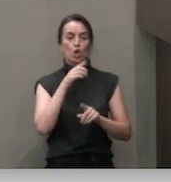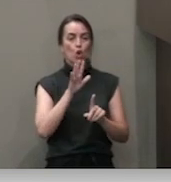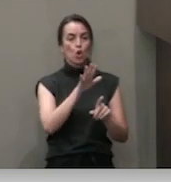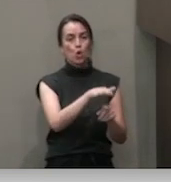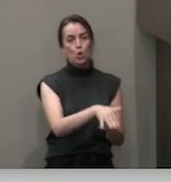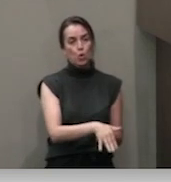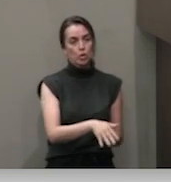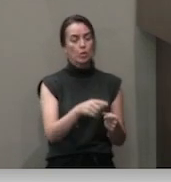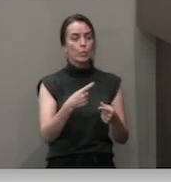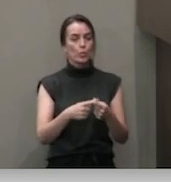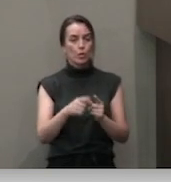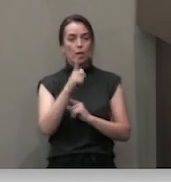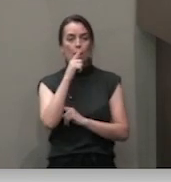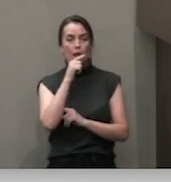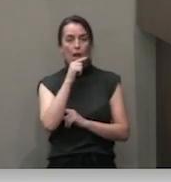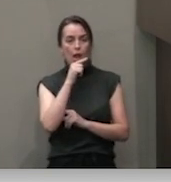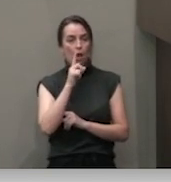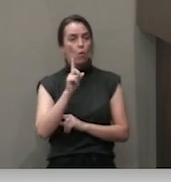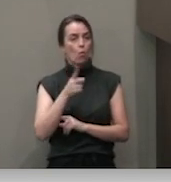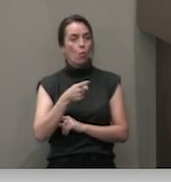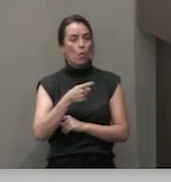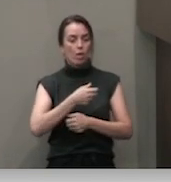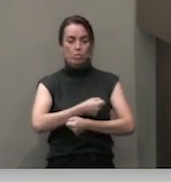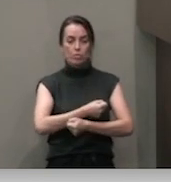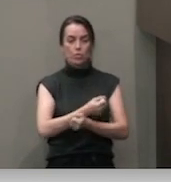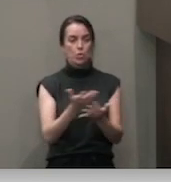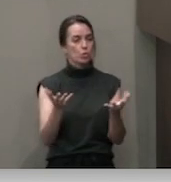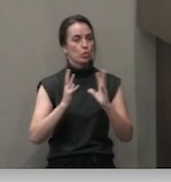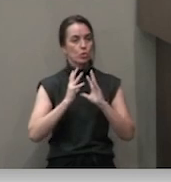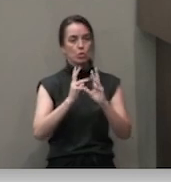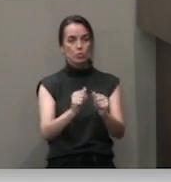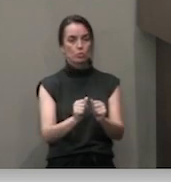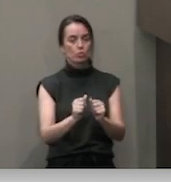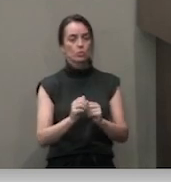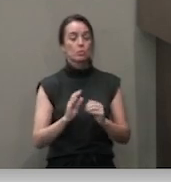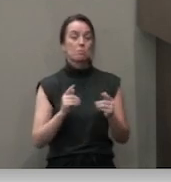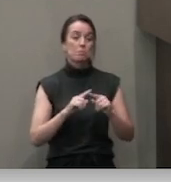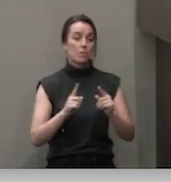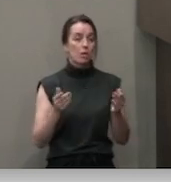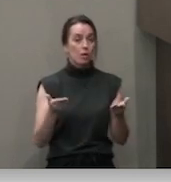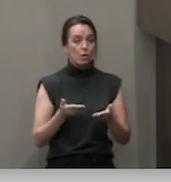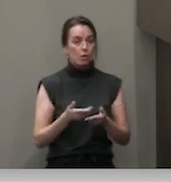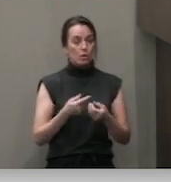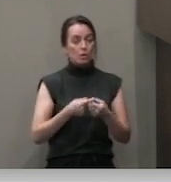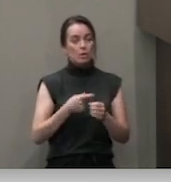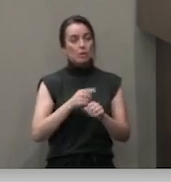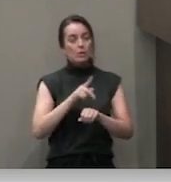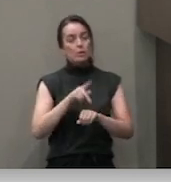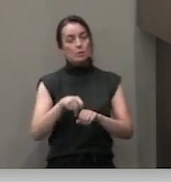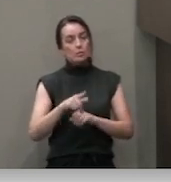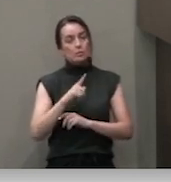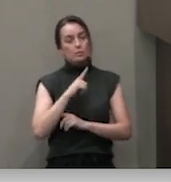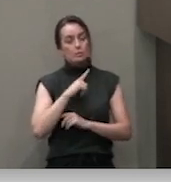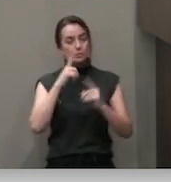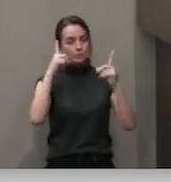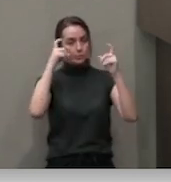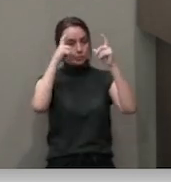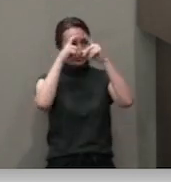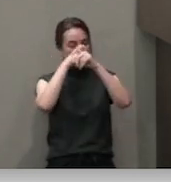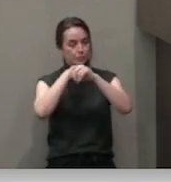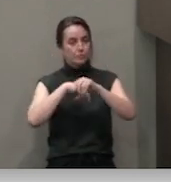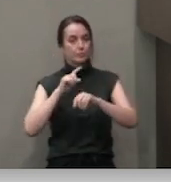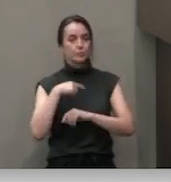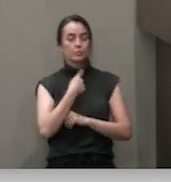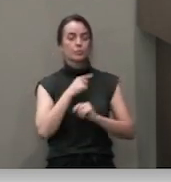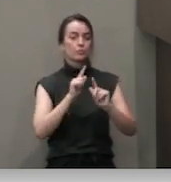água é pública é um bem que não tem dono mas hoje a cidade pass fundo tá tendo dificuldade e que o nosso gestor da